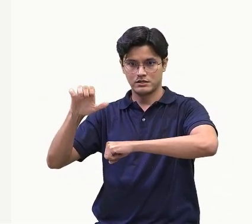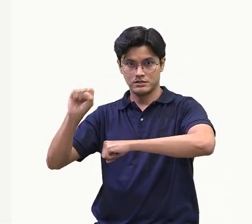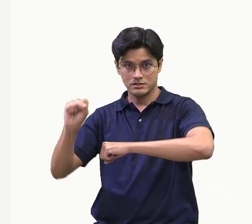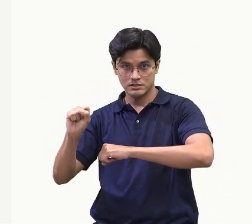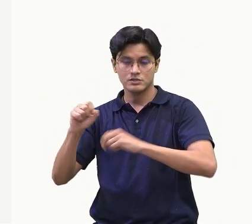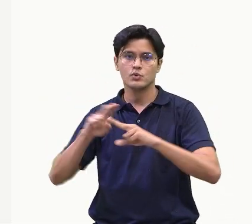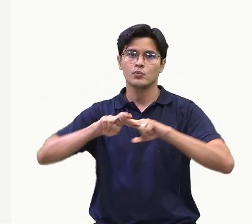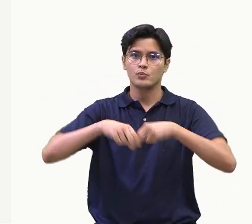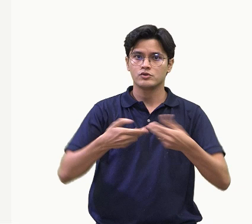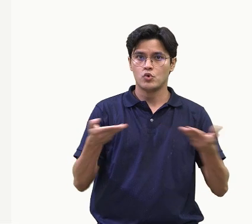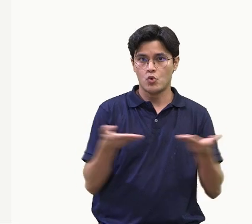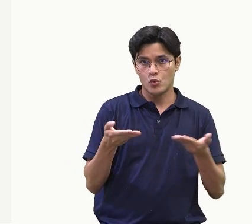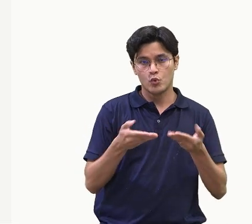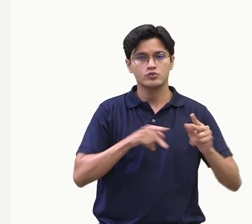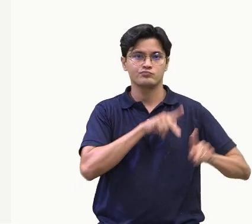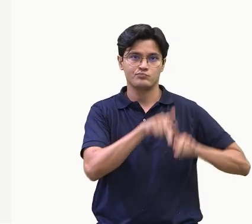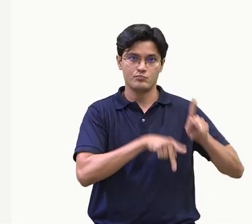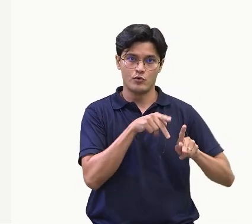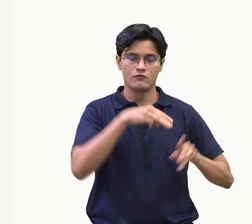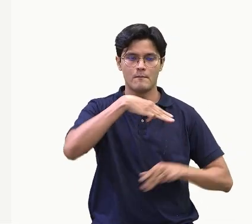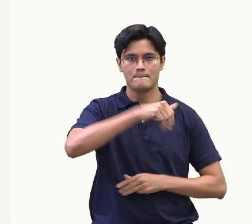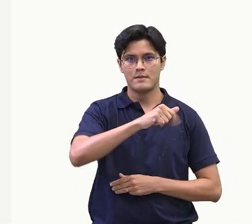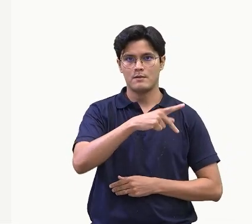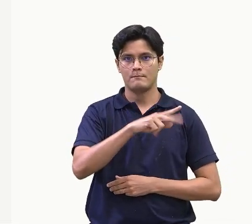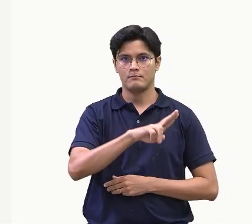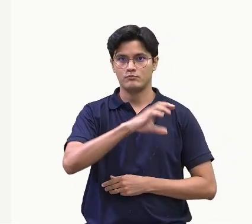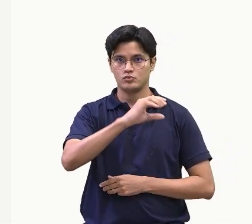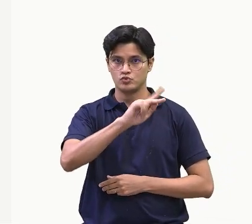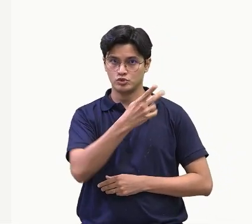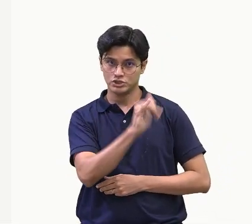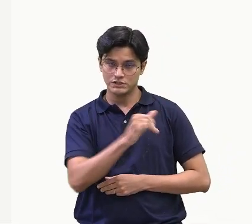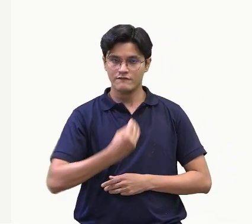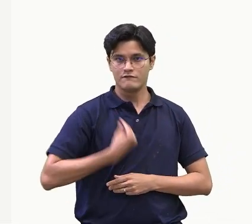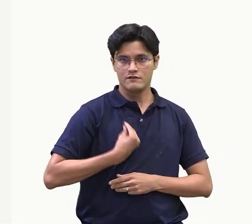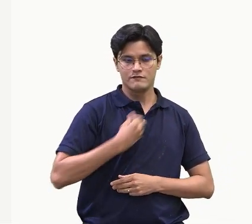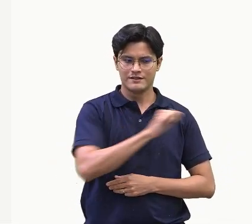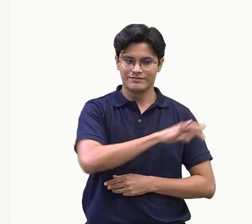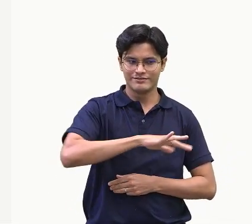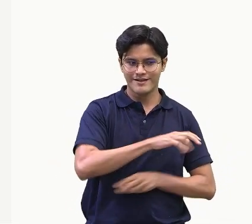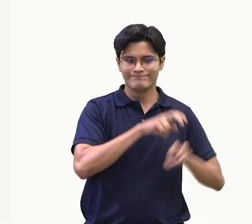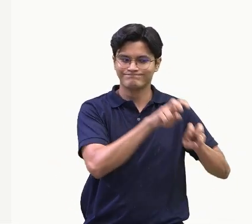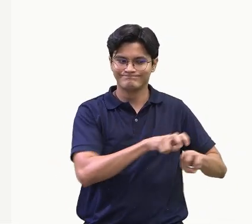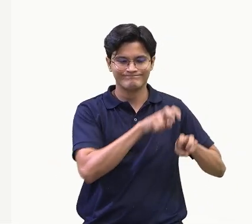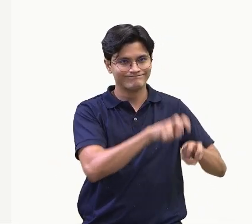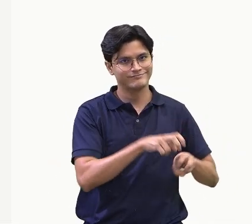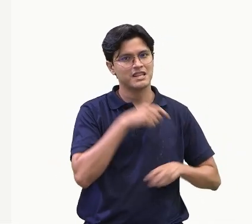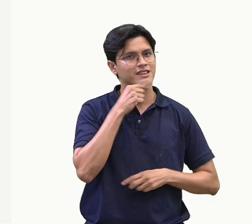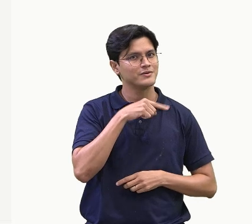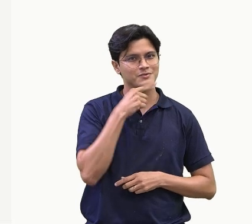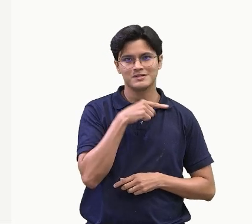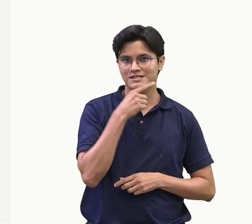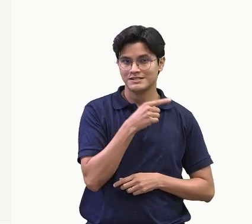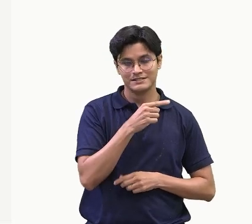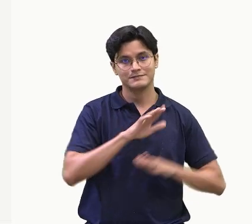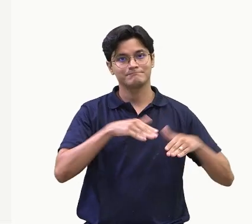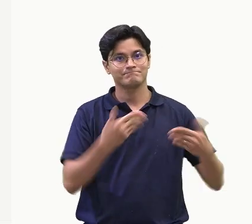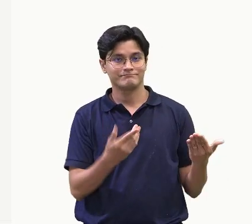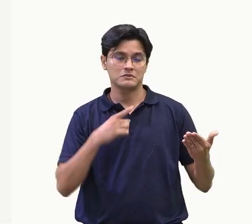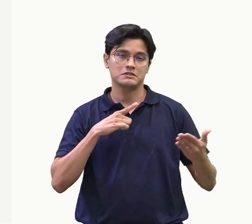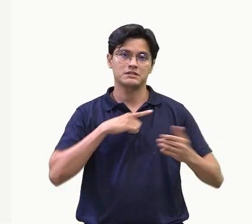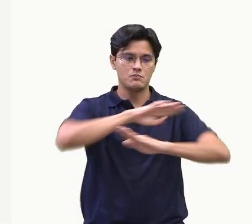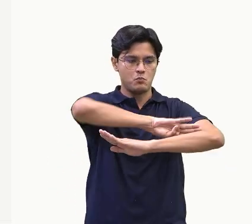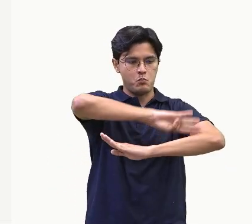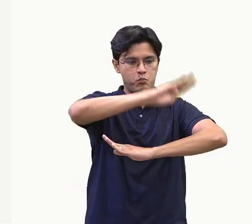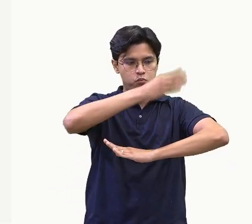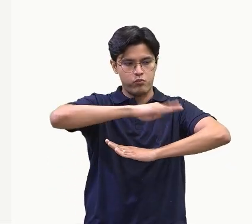praticar a agricultura dele. Então, ali são uma região montanhosa, uma região de difícil acesso, e é por